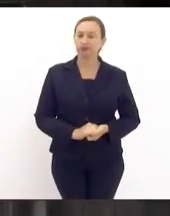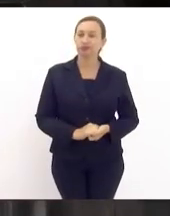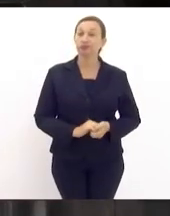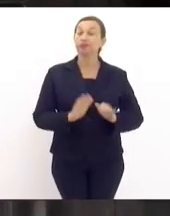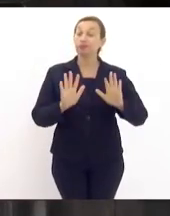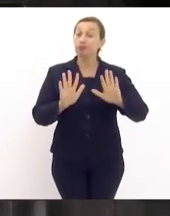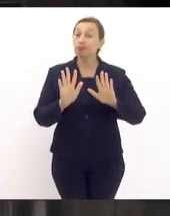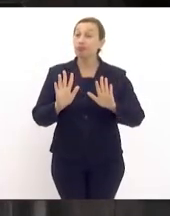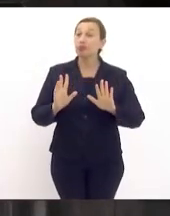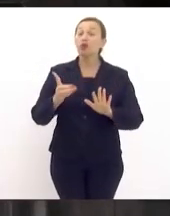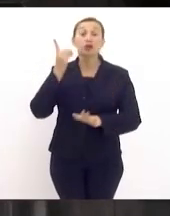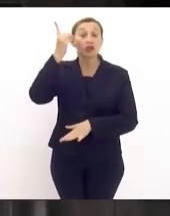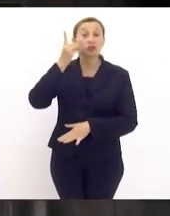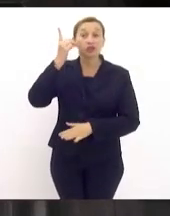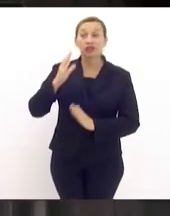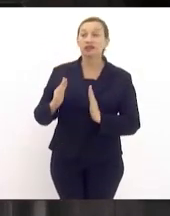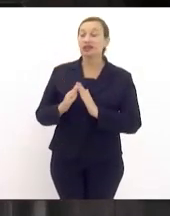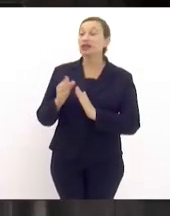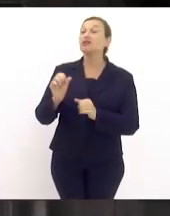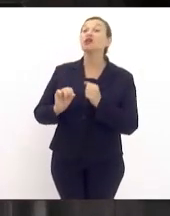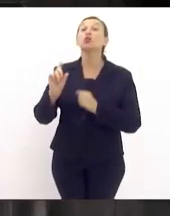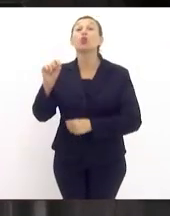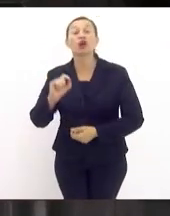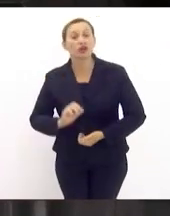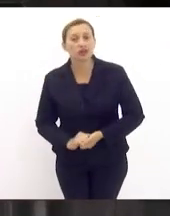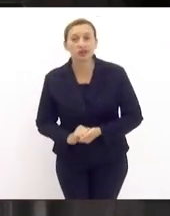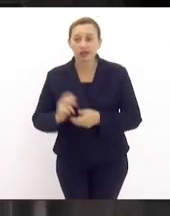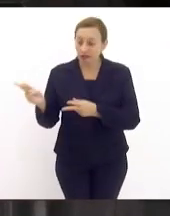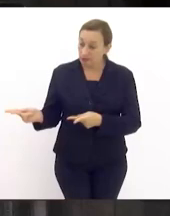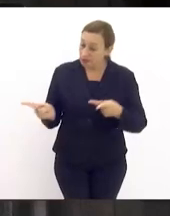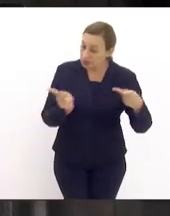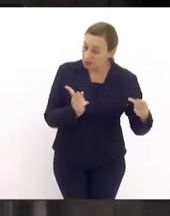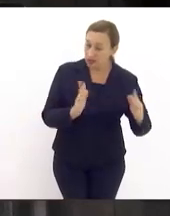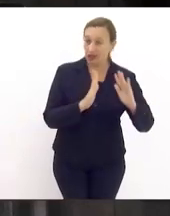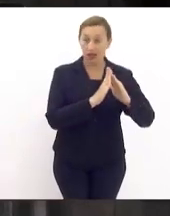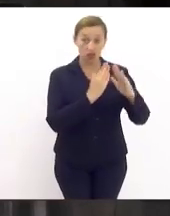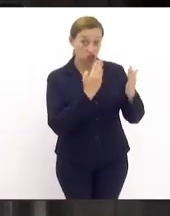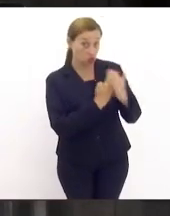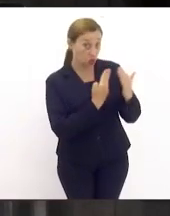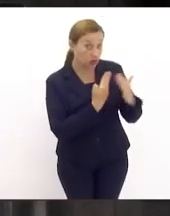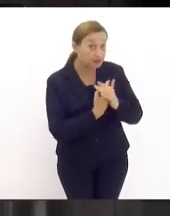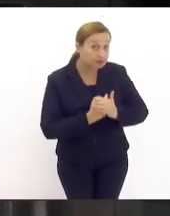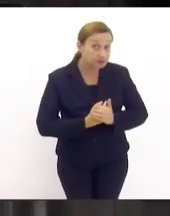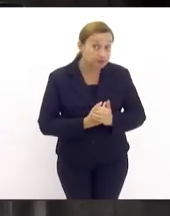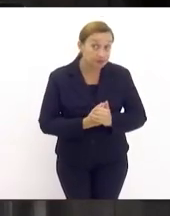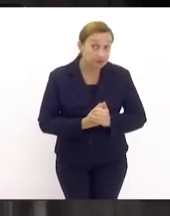que o que um deputado dessa casa faz? Visita uma unidade escolar,